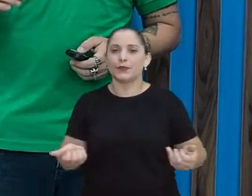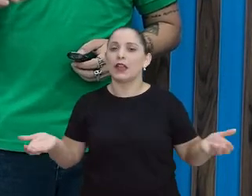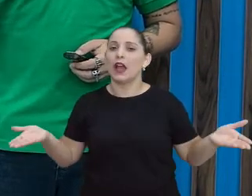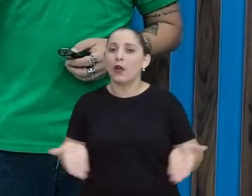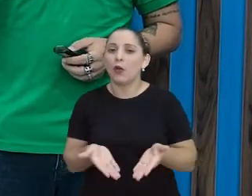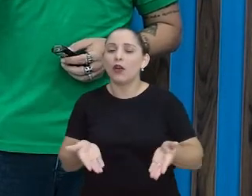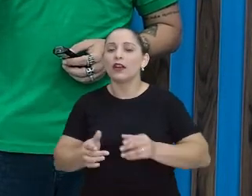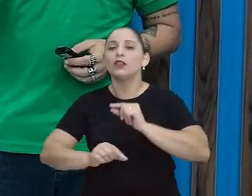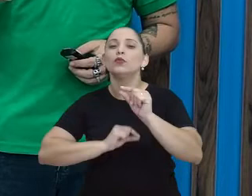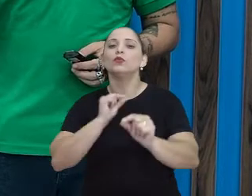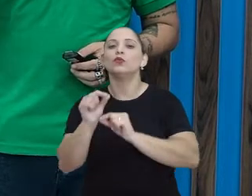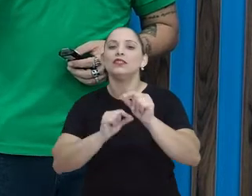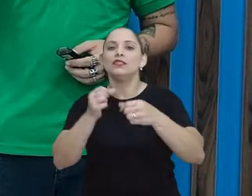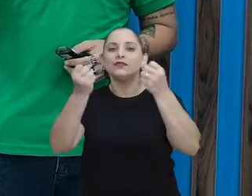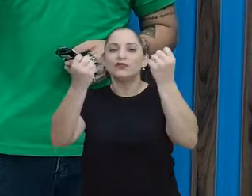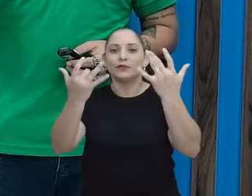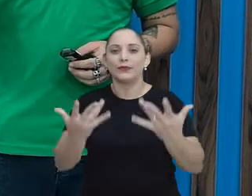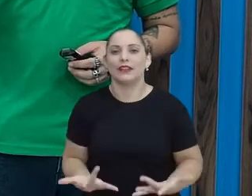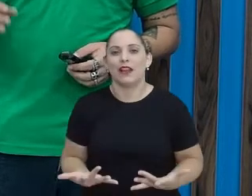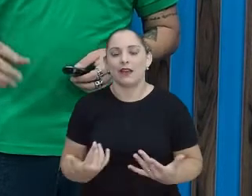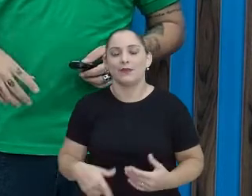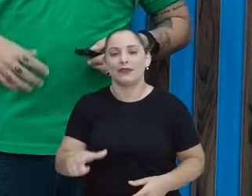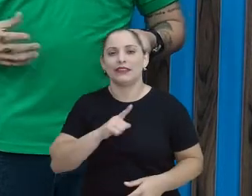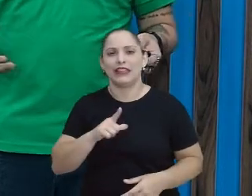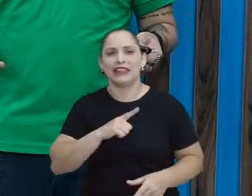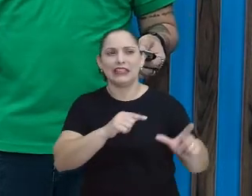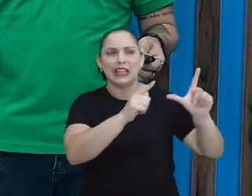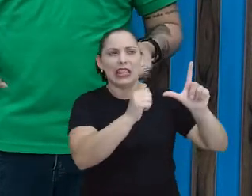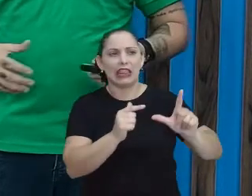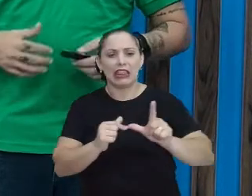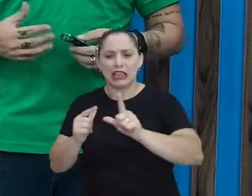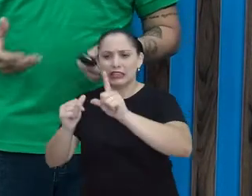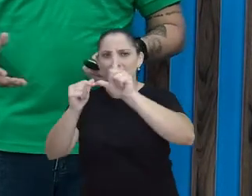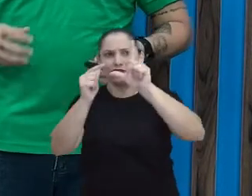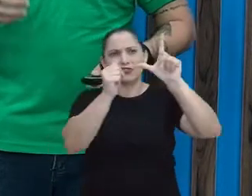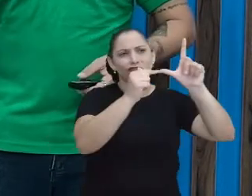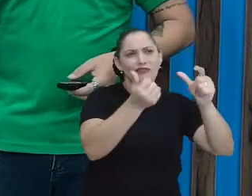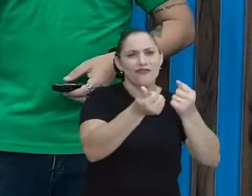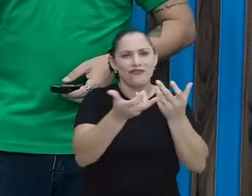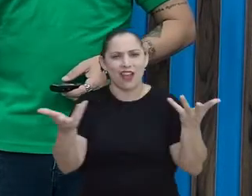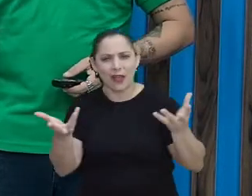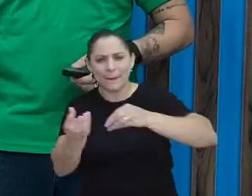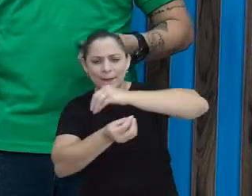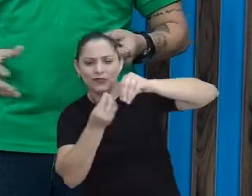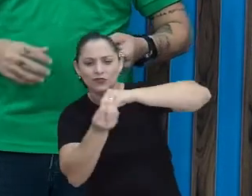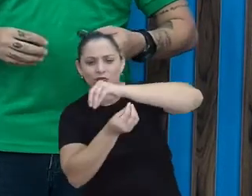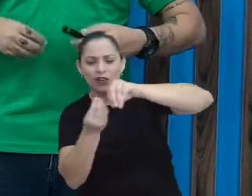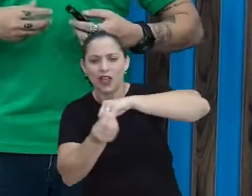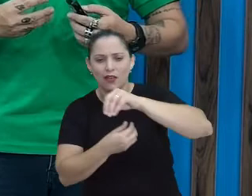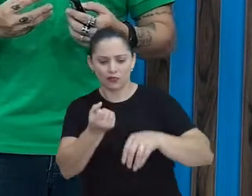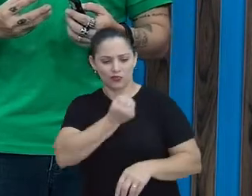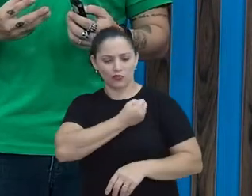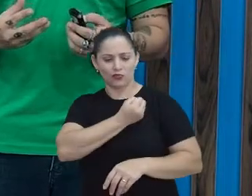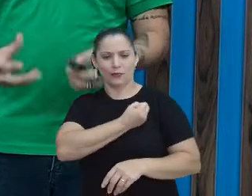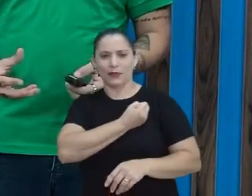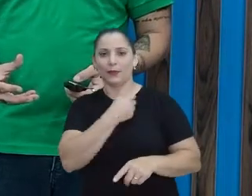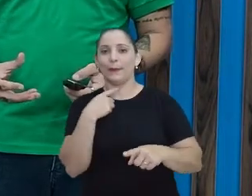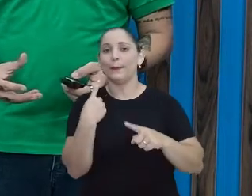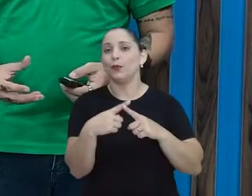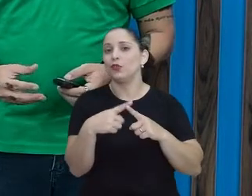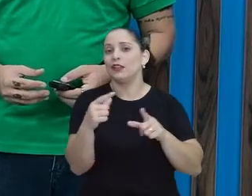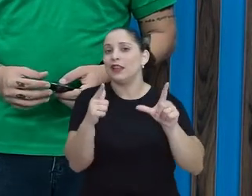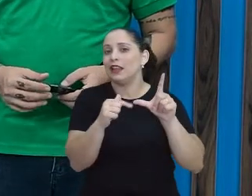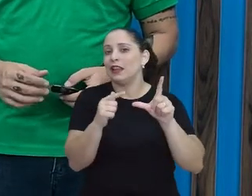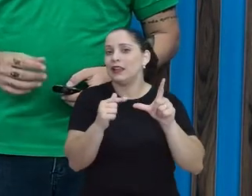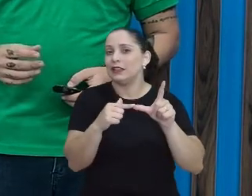momento, né, Pedro, onde aparecem diversas letras, né? E a gente faz aquela pergunta, letra misturado com número, por que a letra aparece na